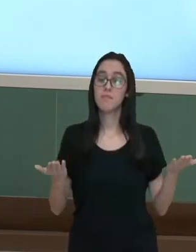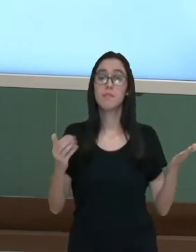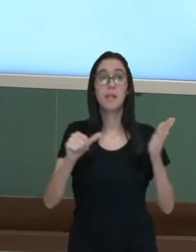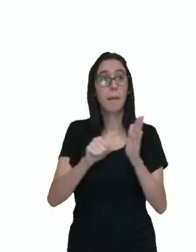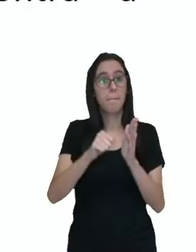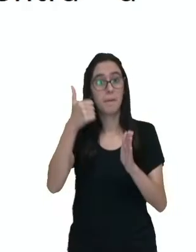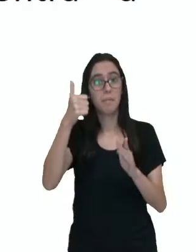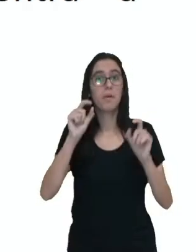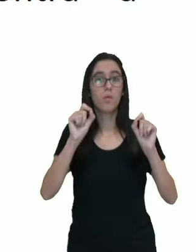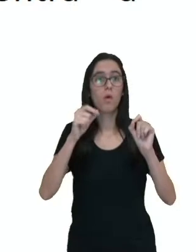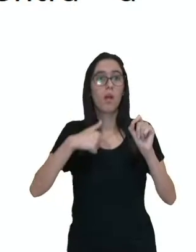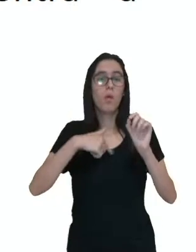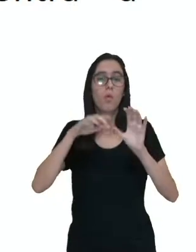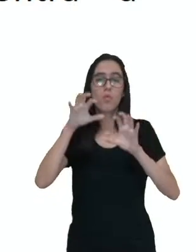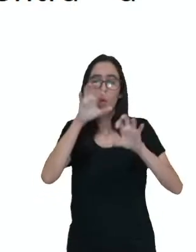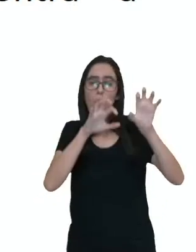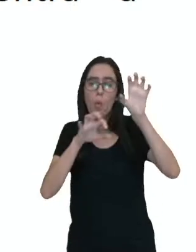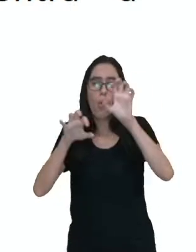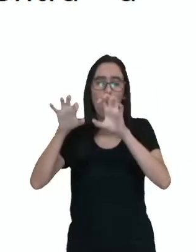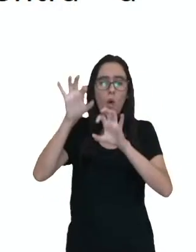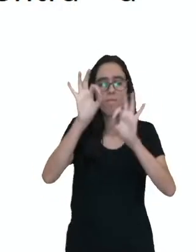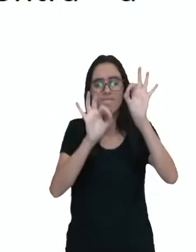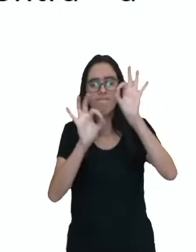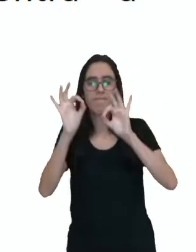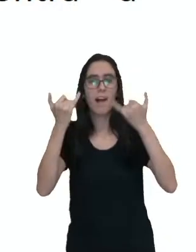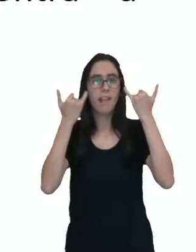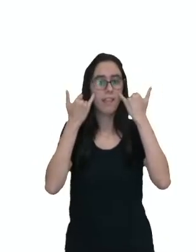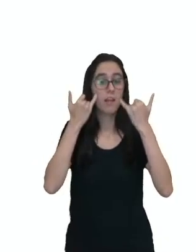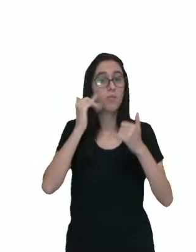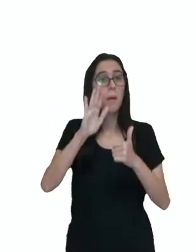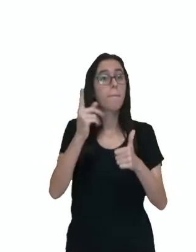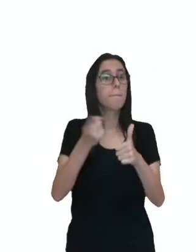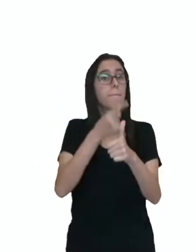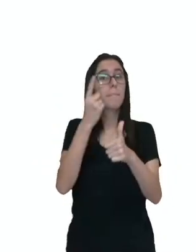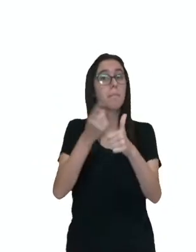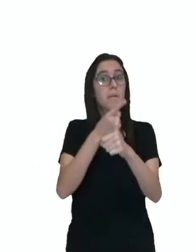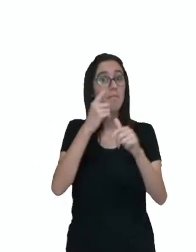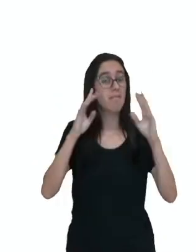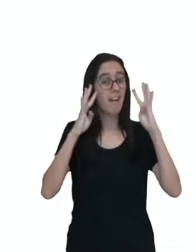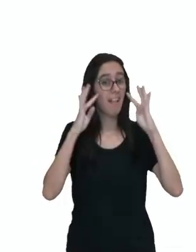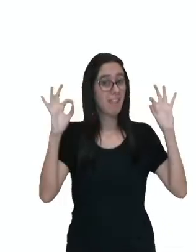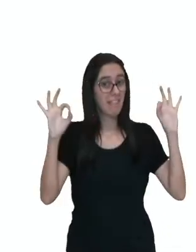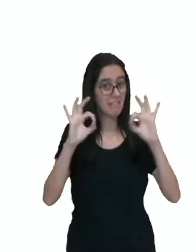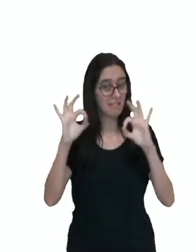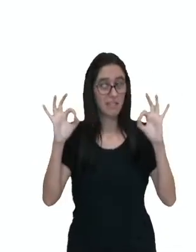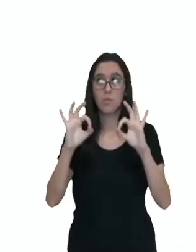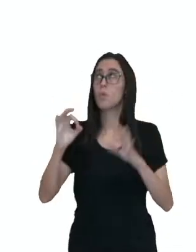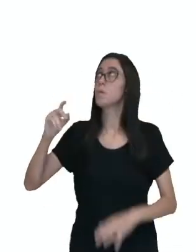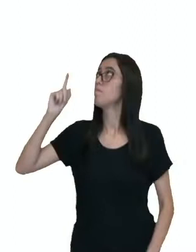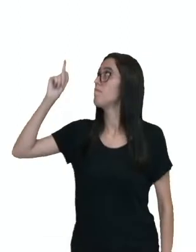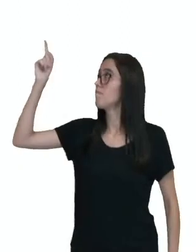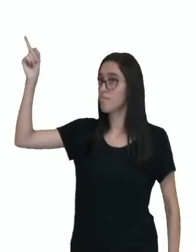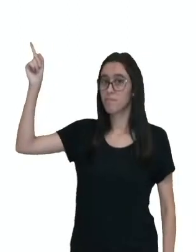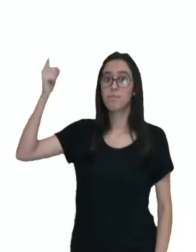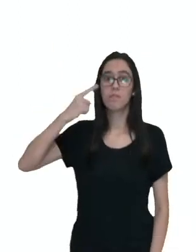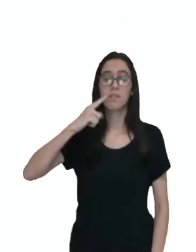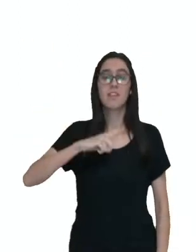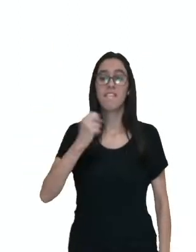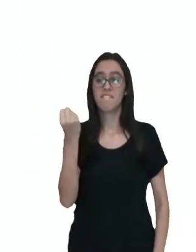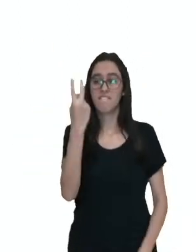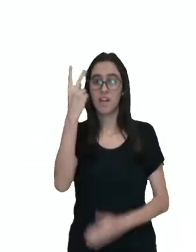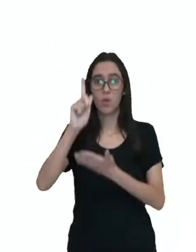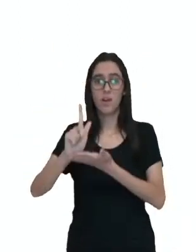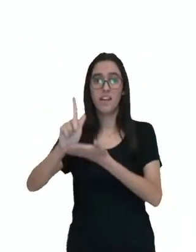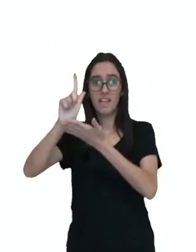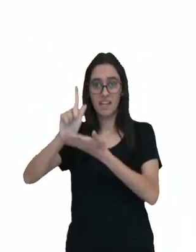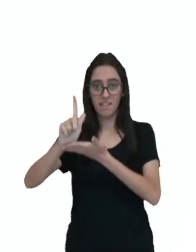fiz uma certa organização dos dados aqui. Primeira coisa que eu fiz aqui, eu quero que vocês prestem bem atenção. Eu tinha o valor da gravidade da Terra, isso aqui é só